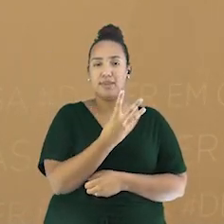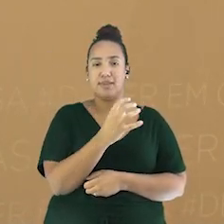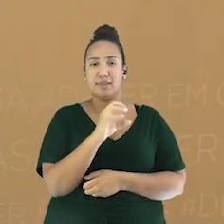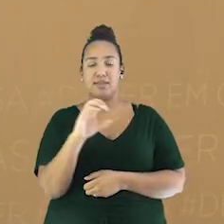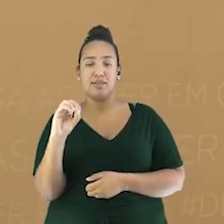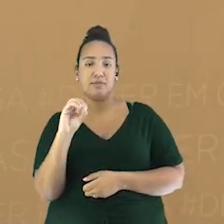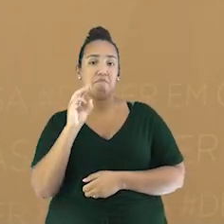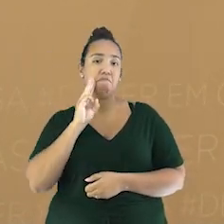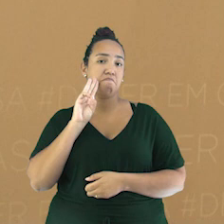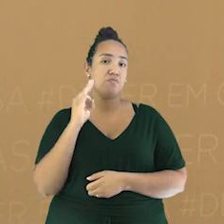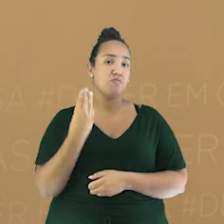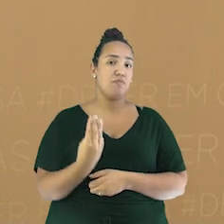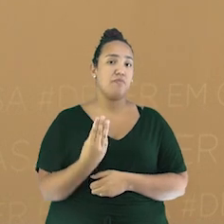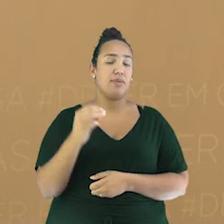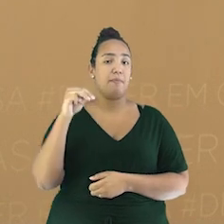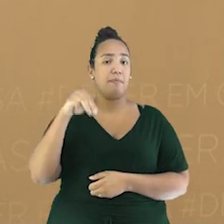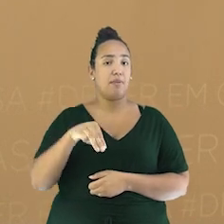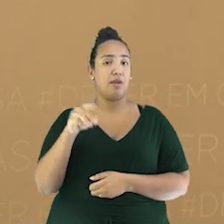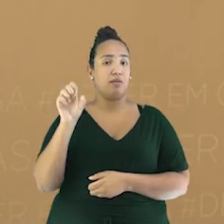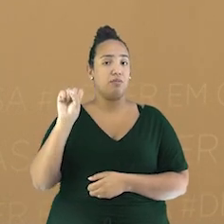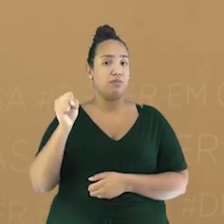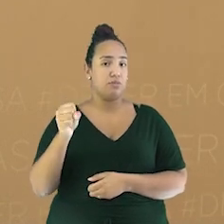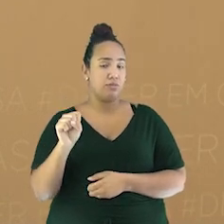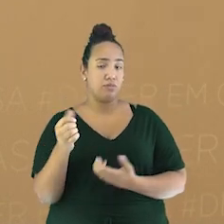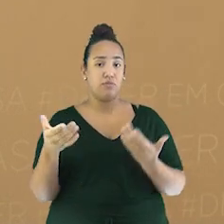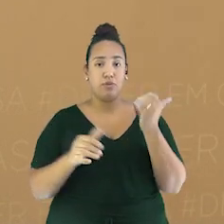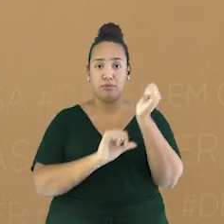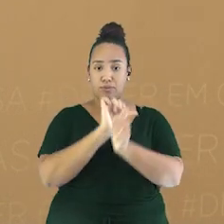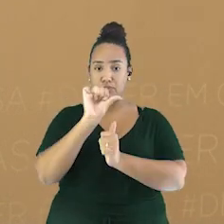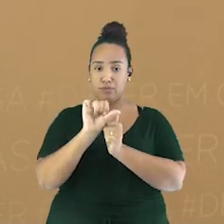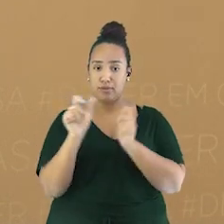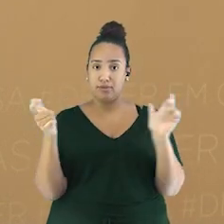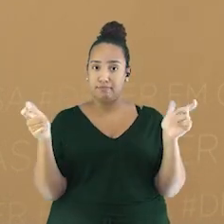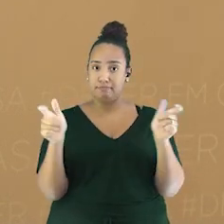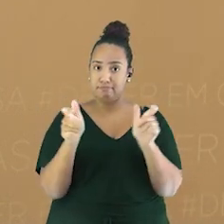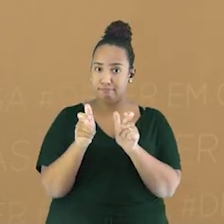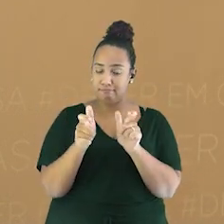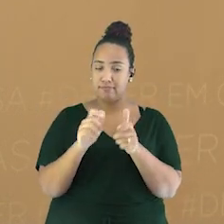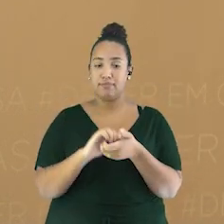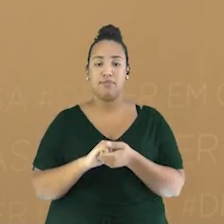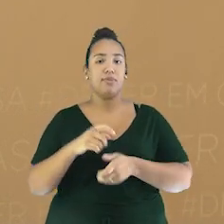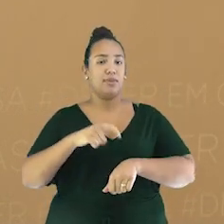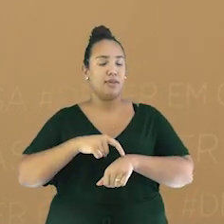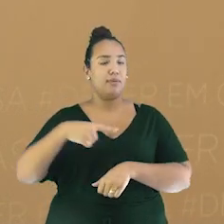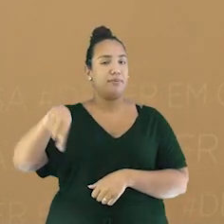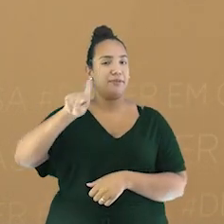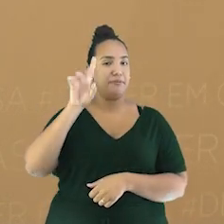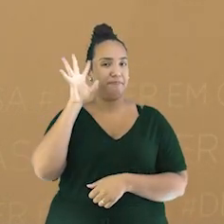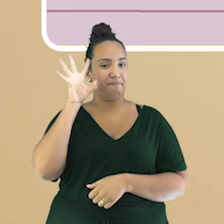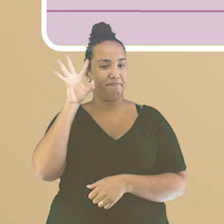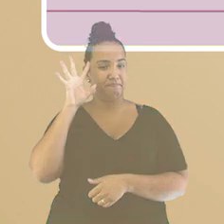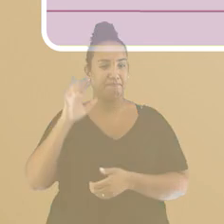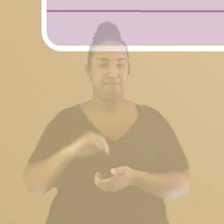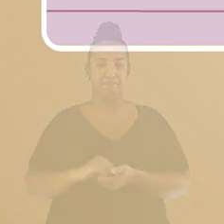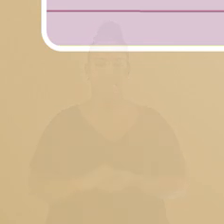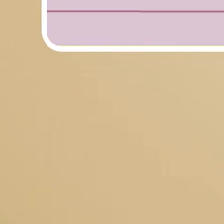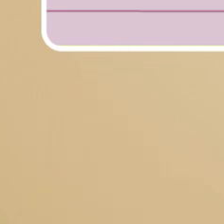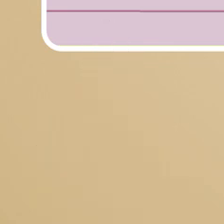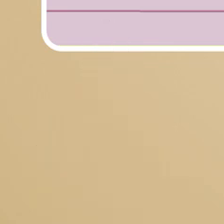de metros por segundo. Transforme esse número em notação científica. Vou dar um tempo para vocês responderem.